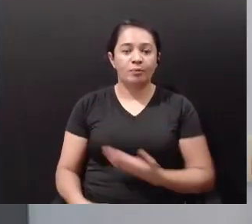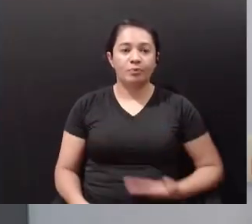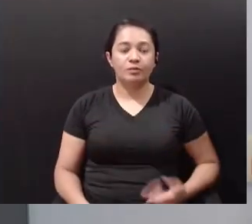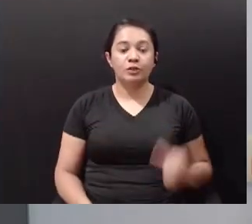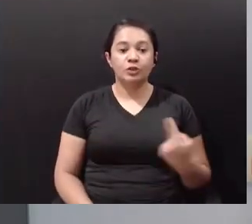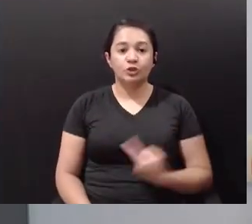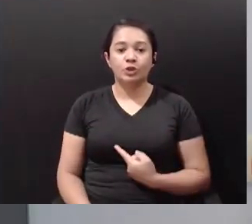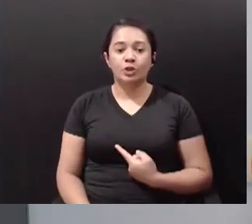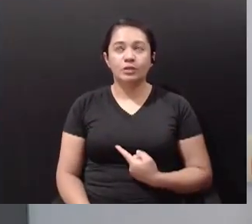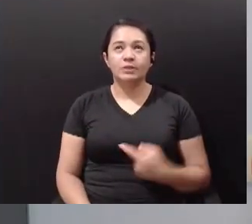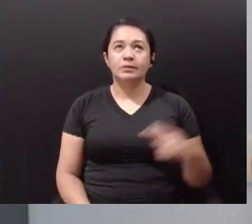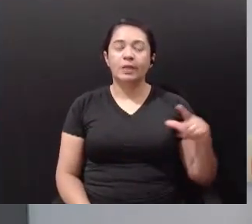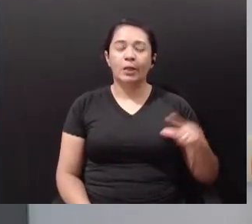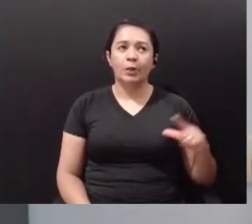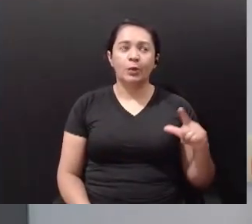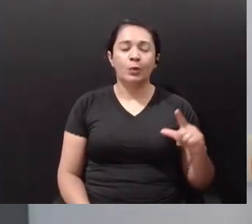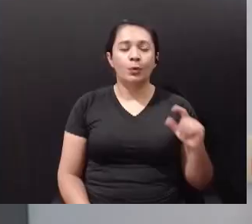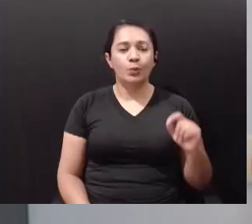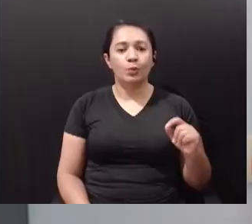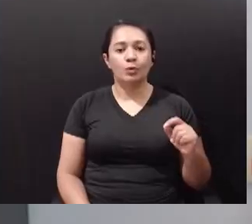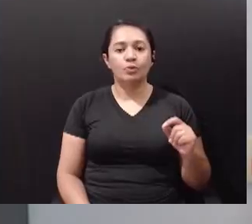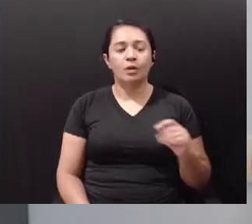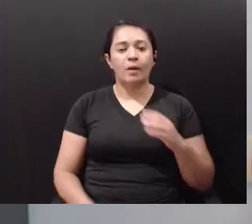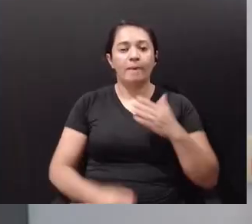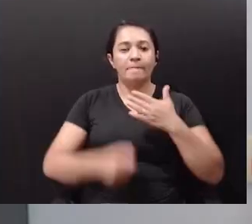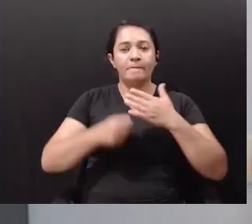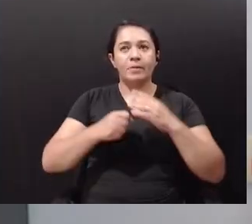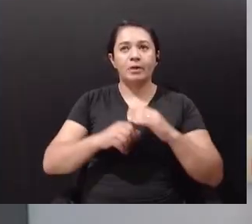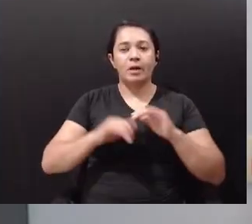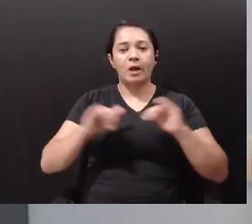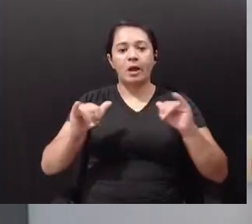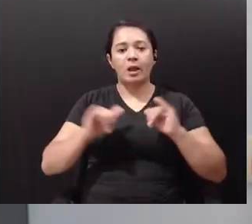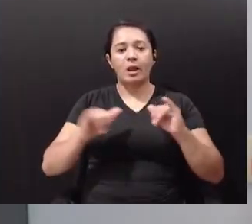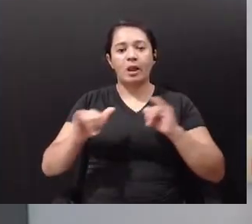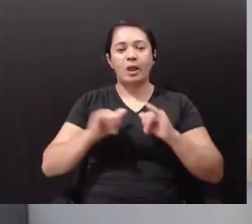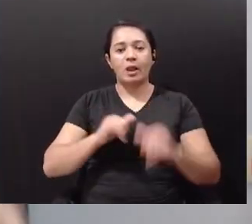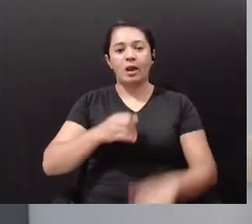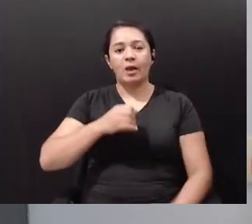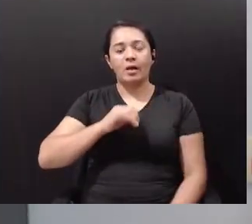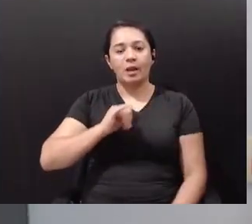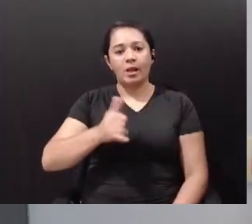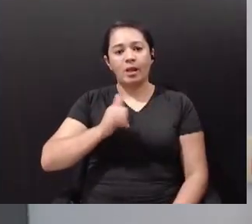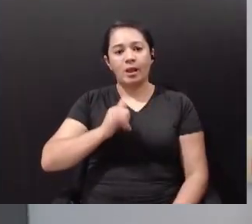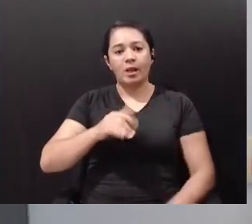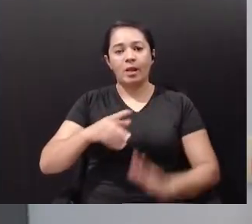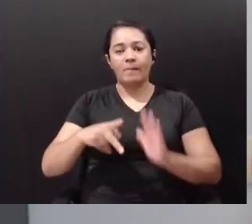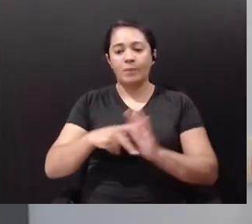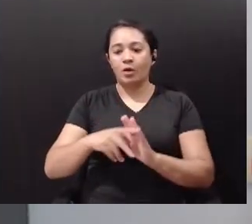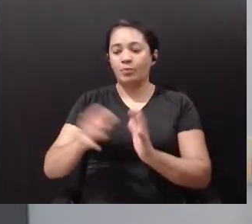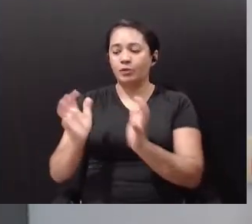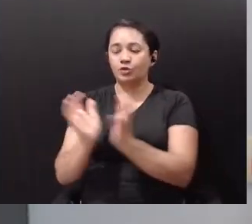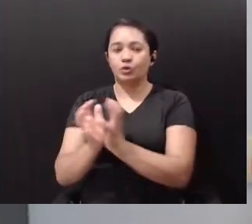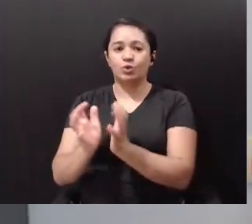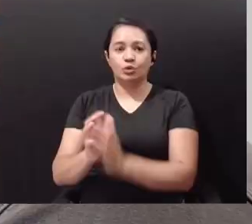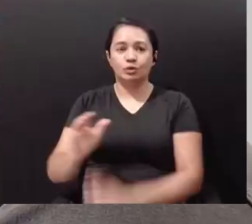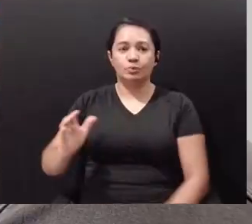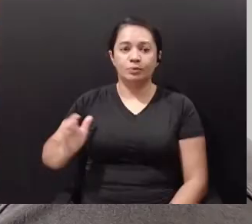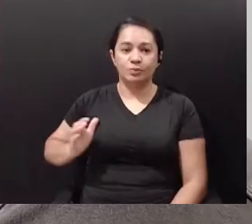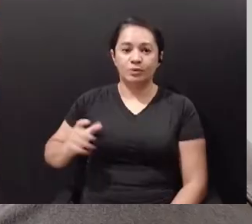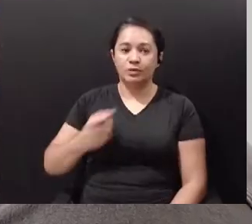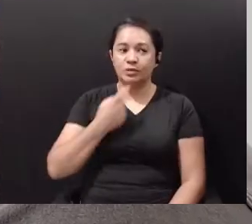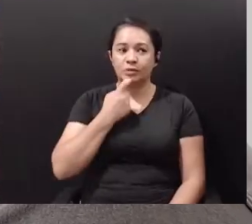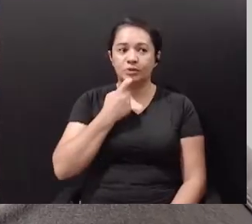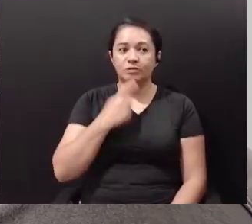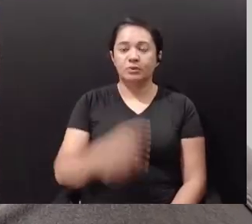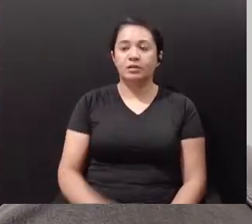ter um discurso comum por parte da elite campineira em relação a isso. Quando